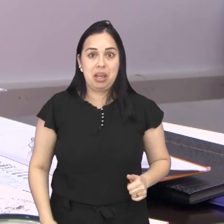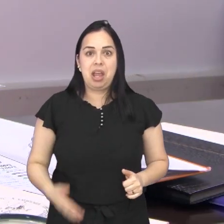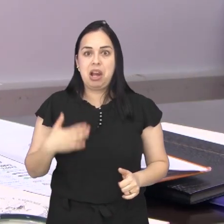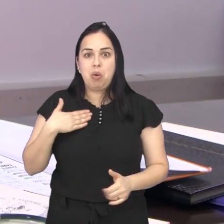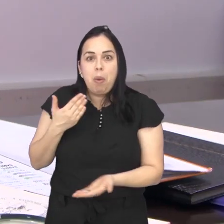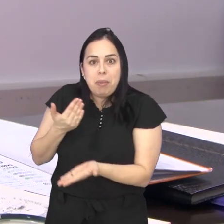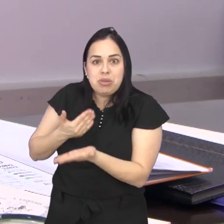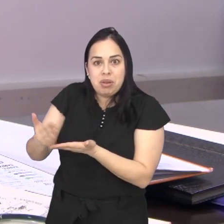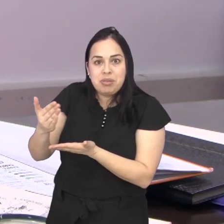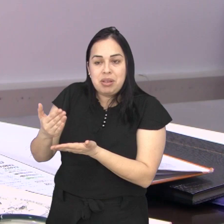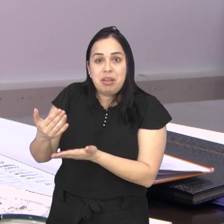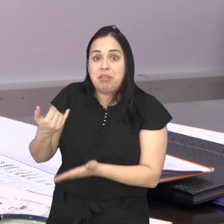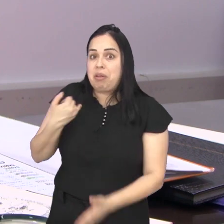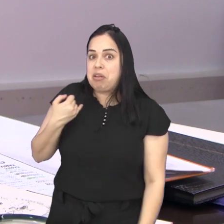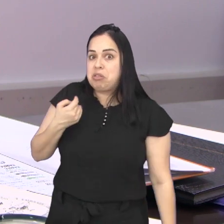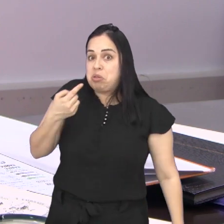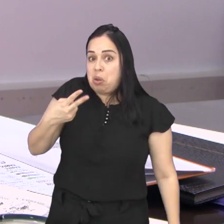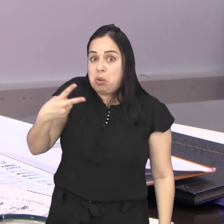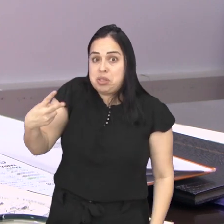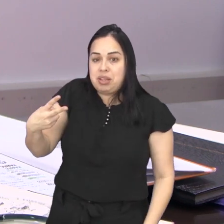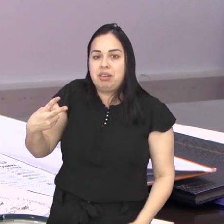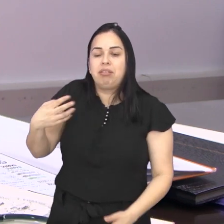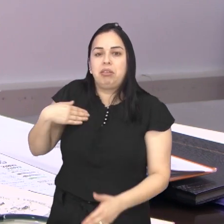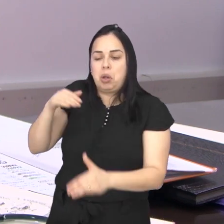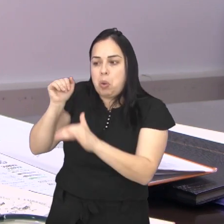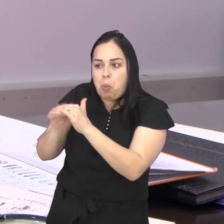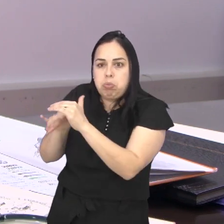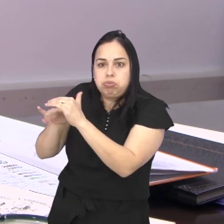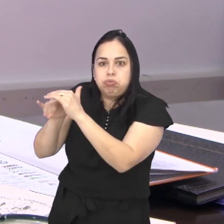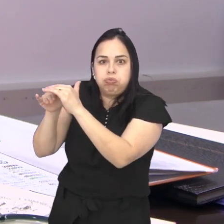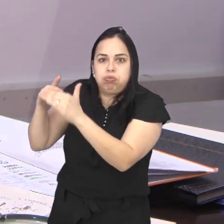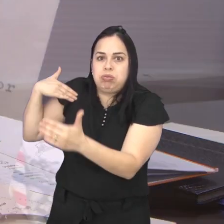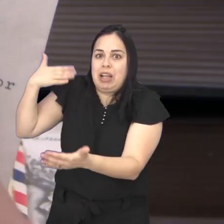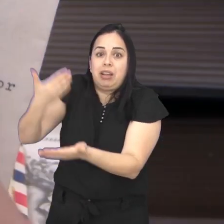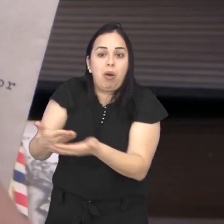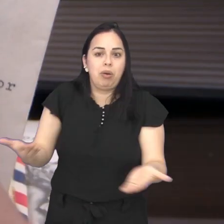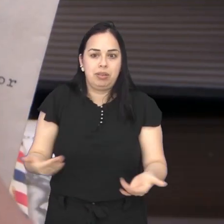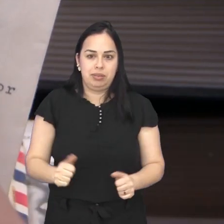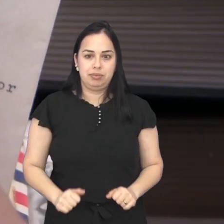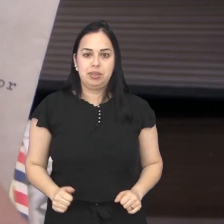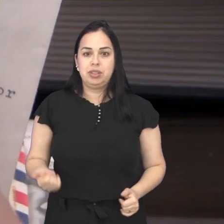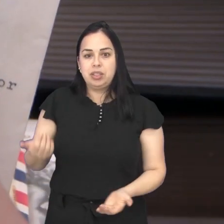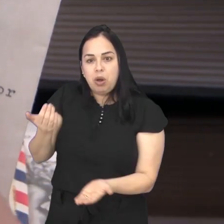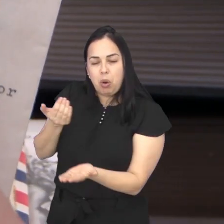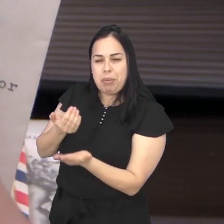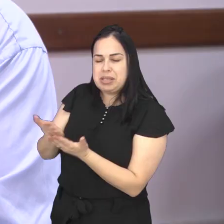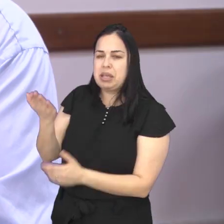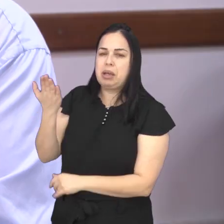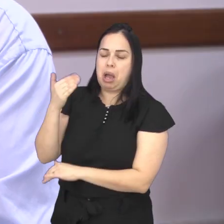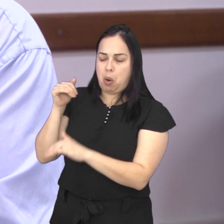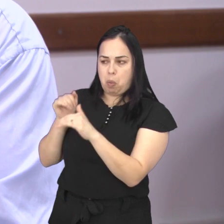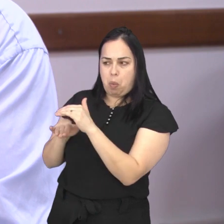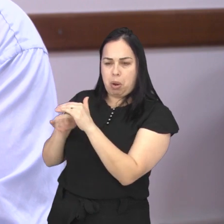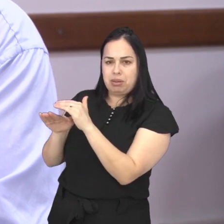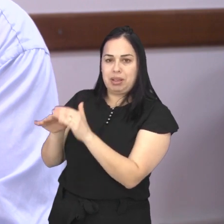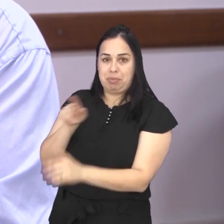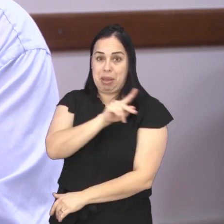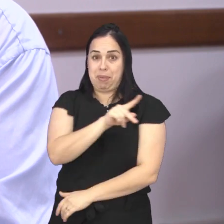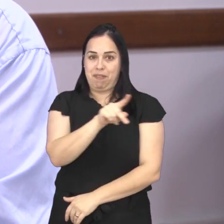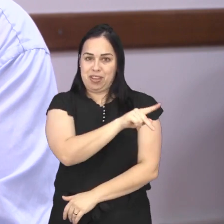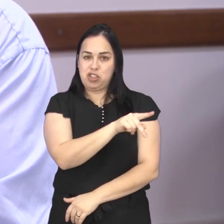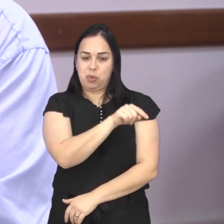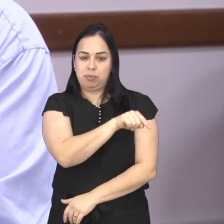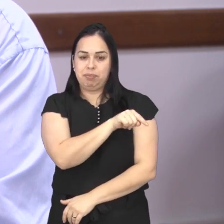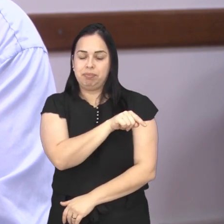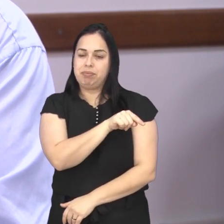do Djalma, que começou a colecionar aos 12 anos de idade e não parou mais. Eu